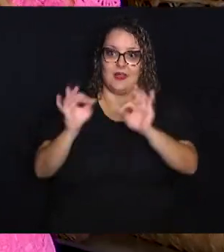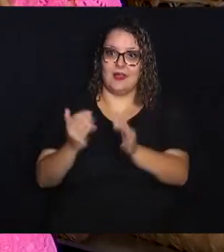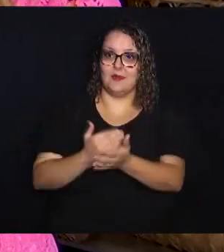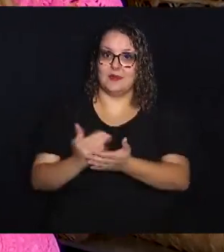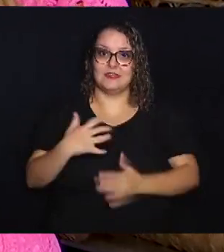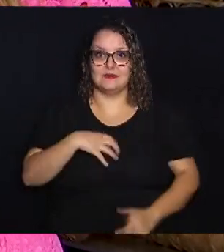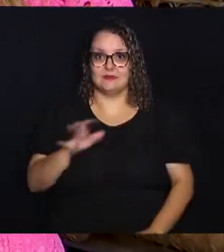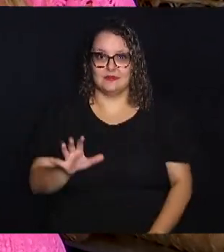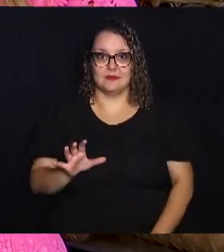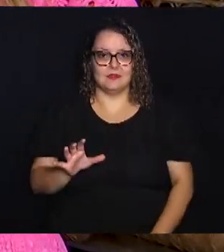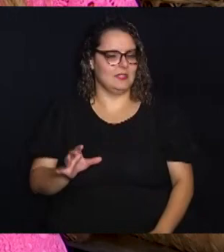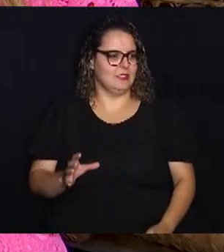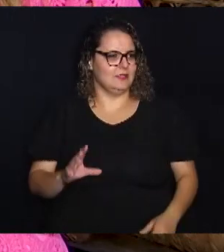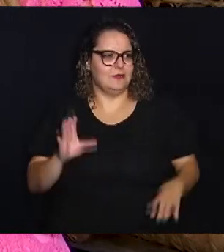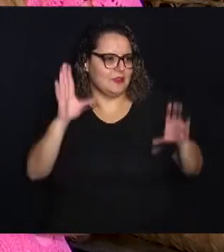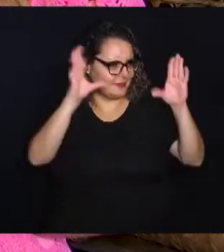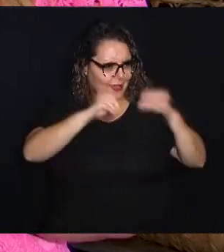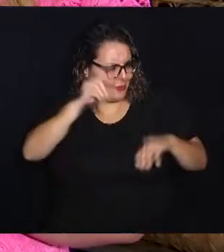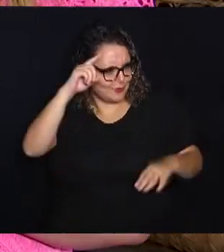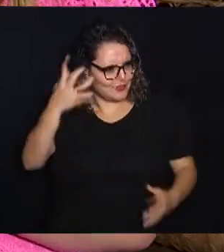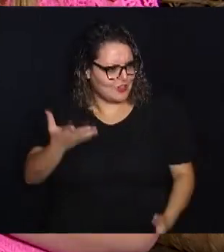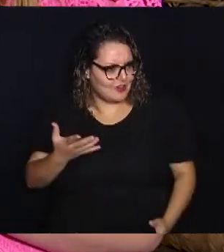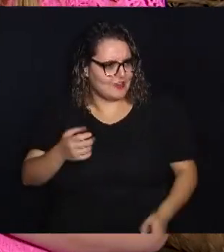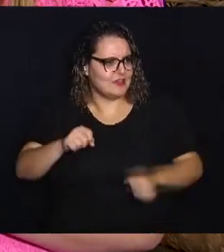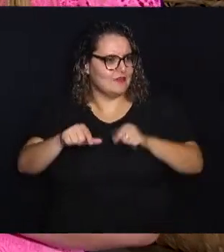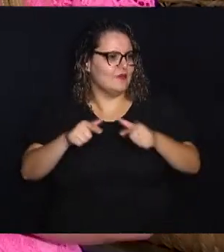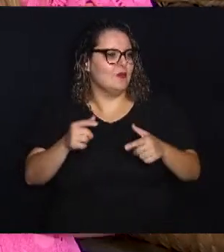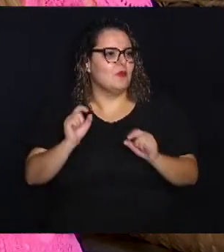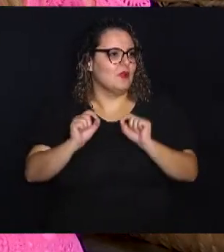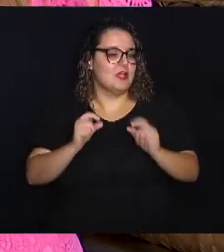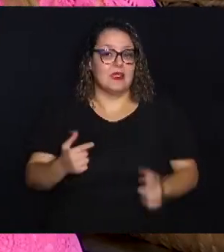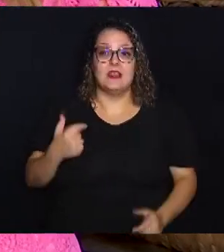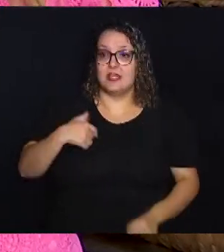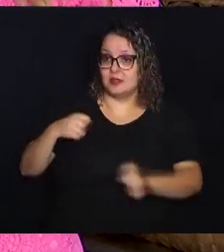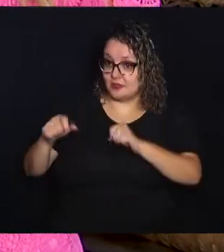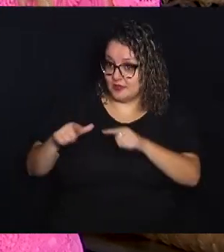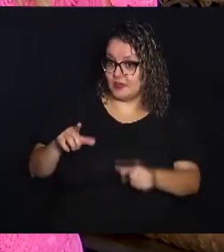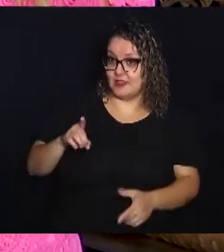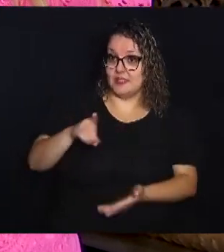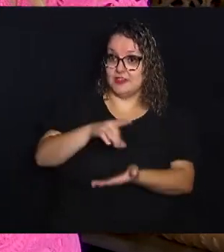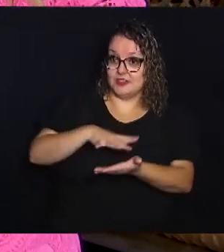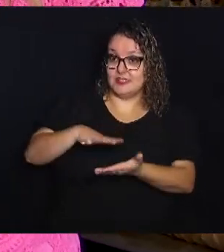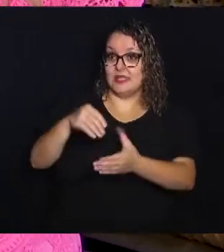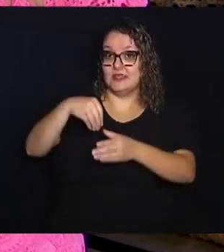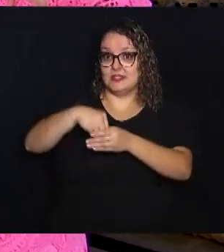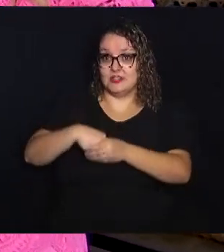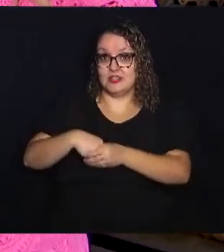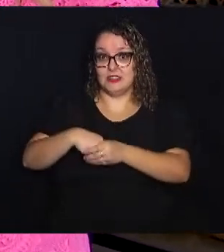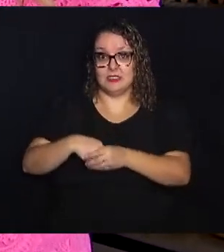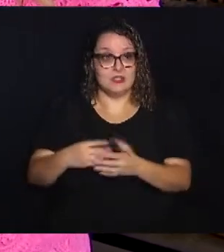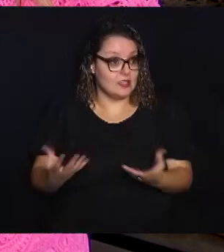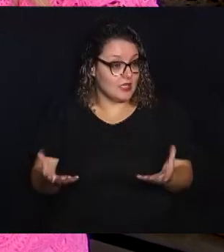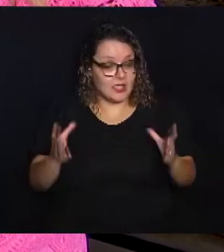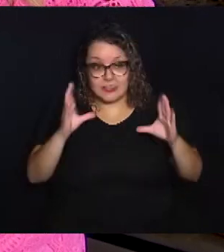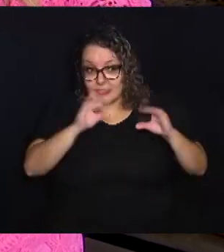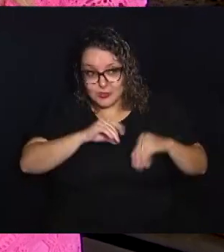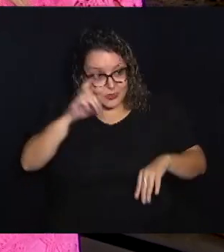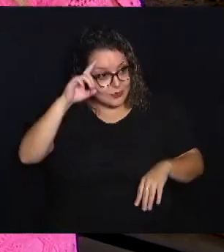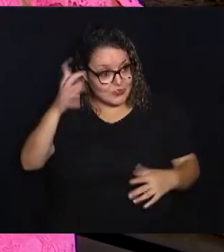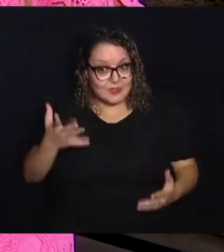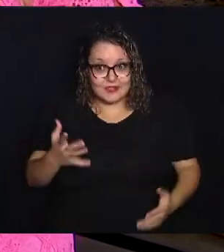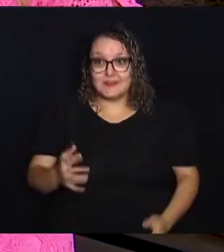assim. Bom, então foi do nada, assim. Você se formou em quê? Sou formada em designer de interiores. E de